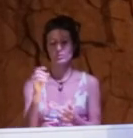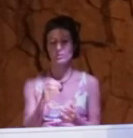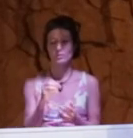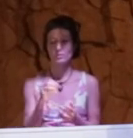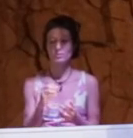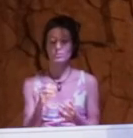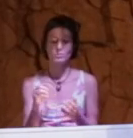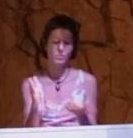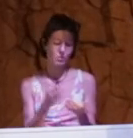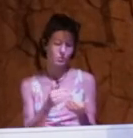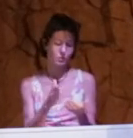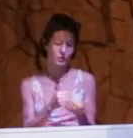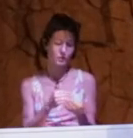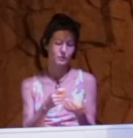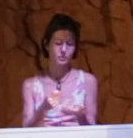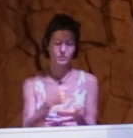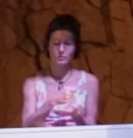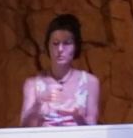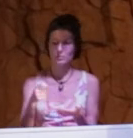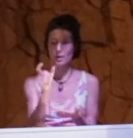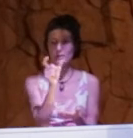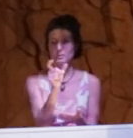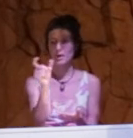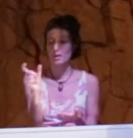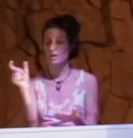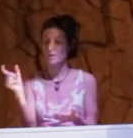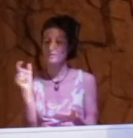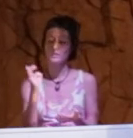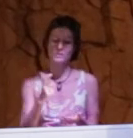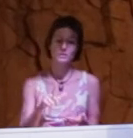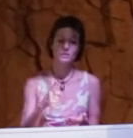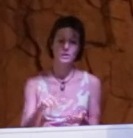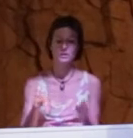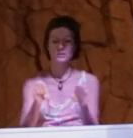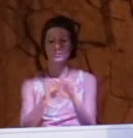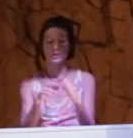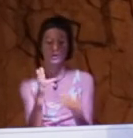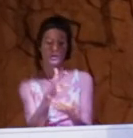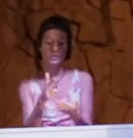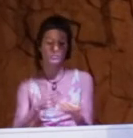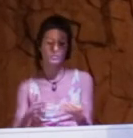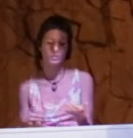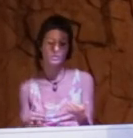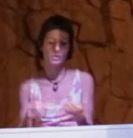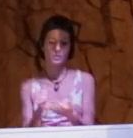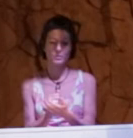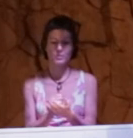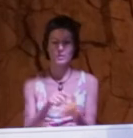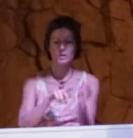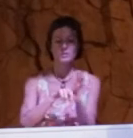que a gente recebe hoje, onde os corpos negros estão representados de uma forma mais positivada, estão